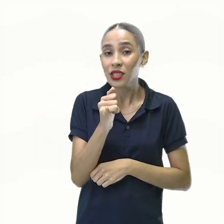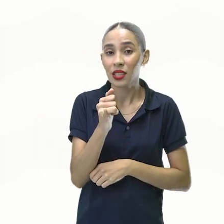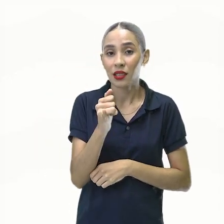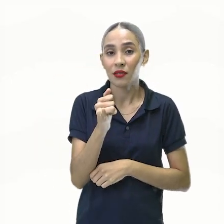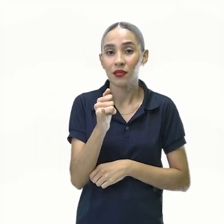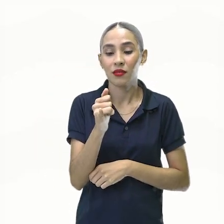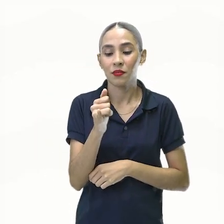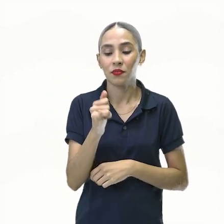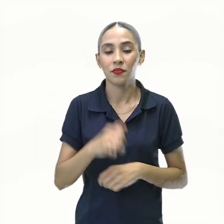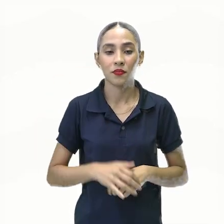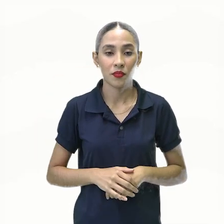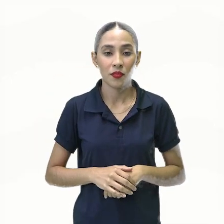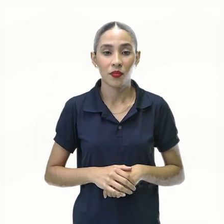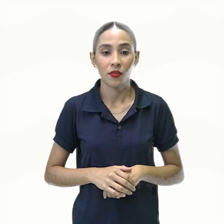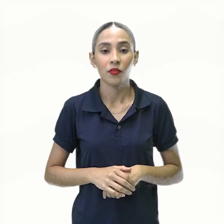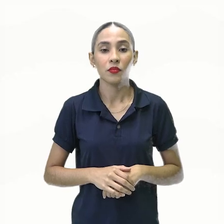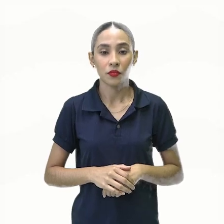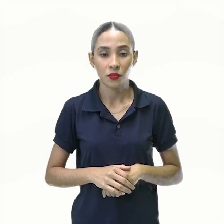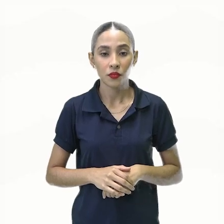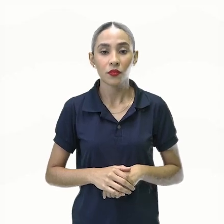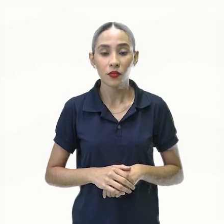energéticas